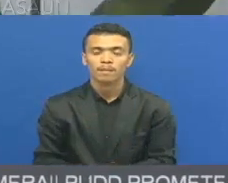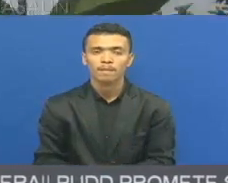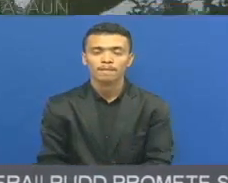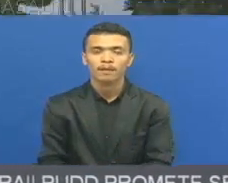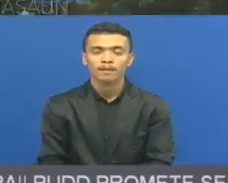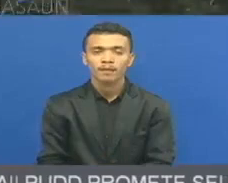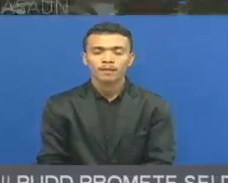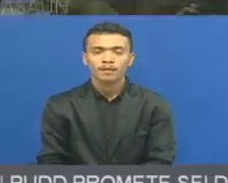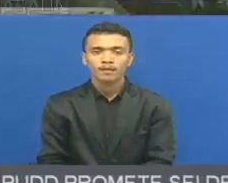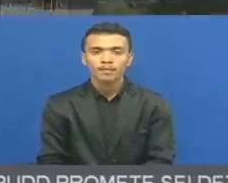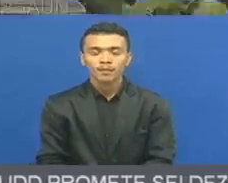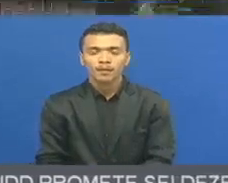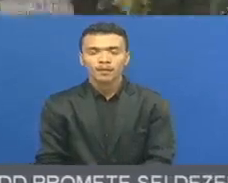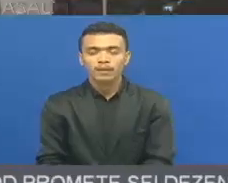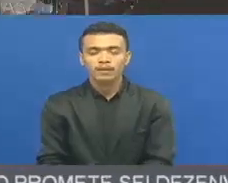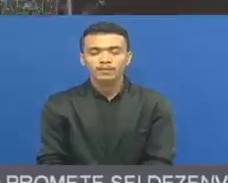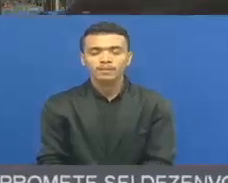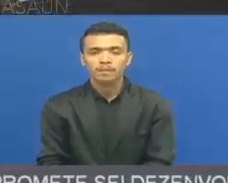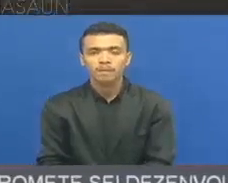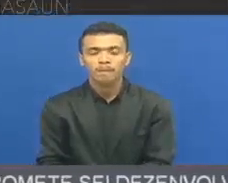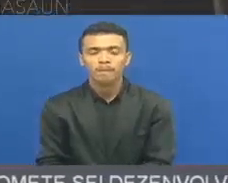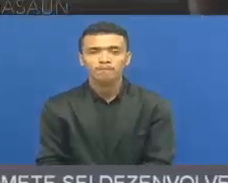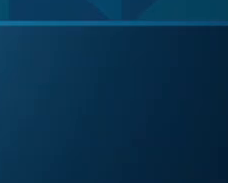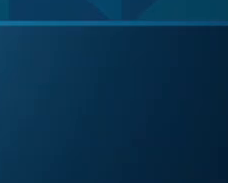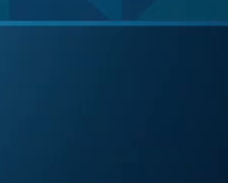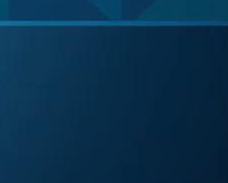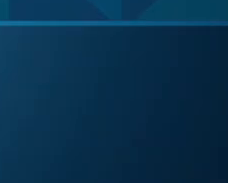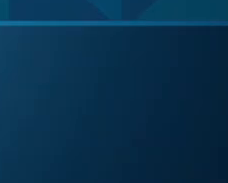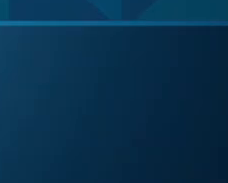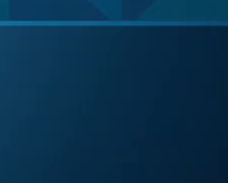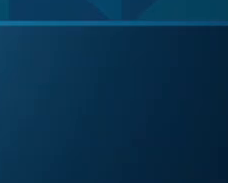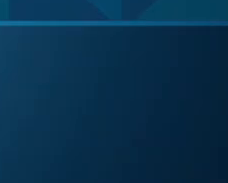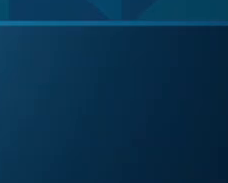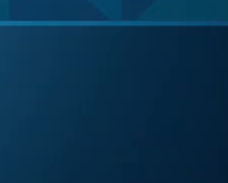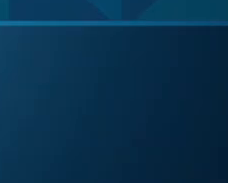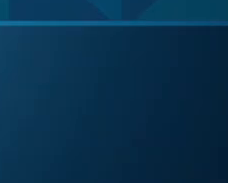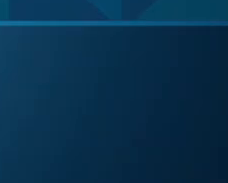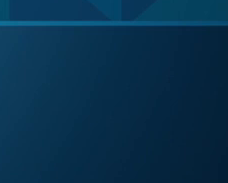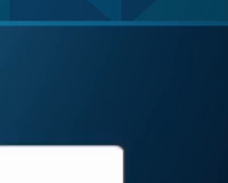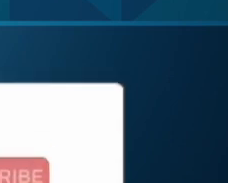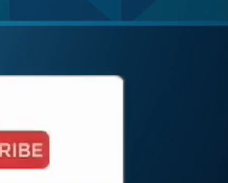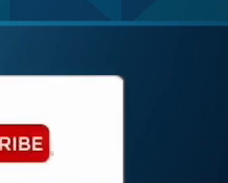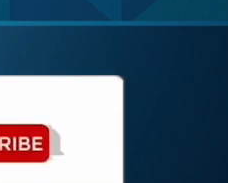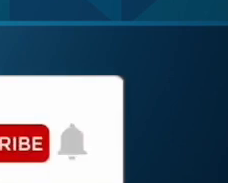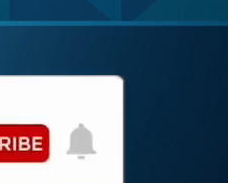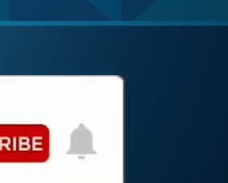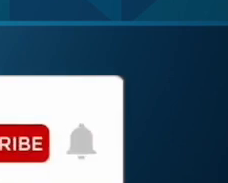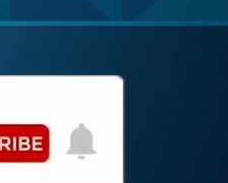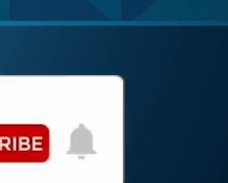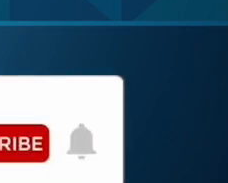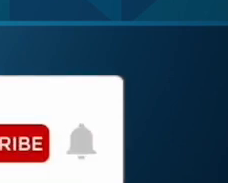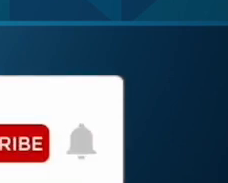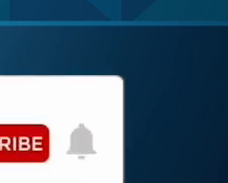Cesaltina Maria Elvira de Carvalho, a tua reportagem, para o jornal Eleição. A tu retan informação factuais não atuais,